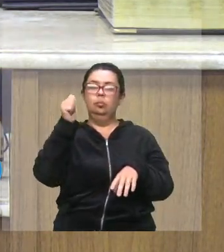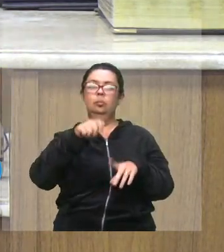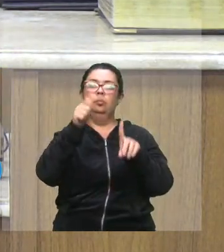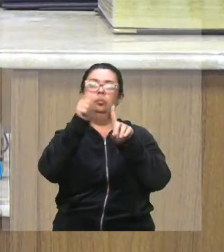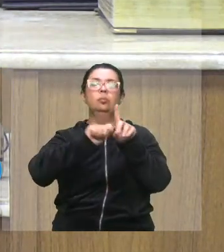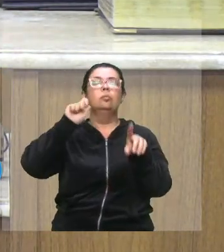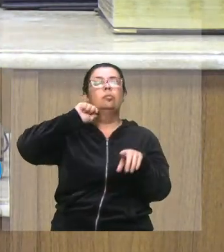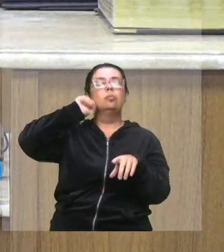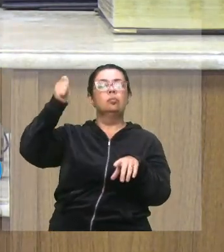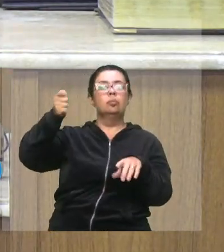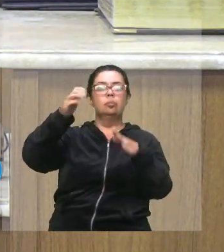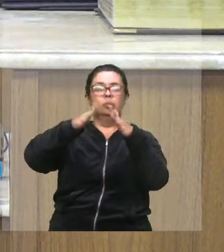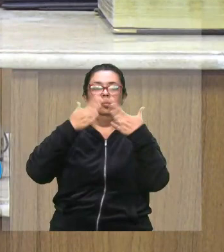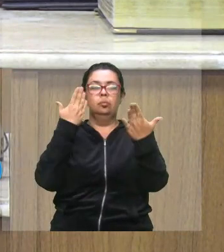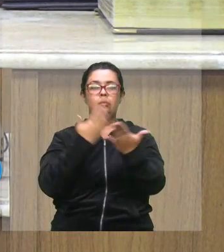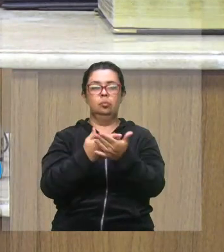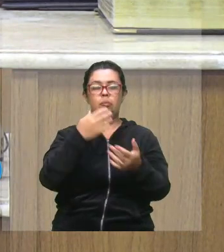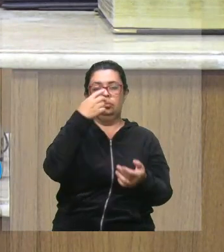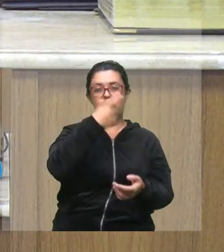1/4/2024. Requerimento número